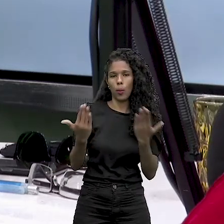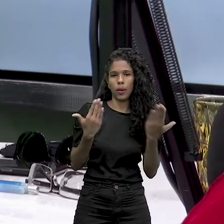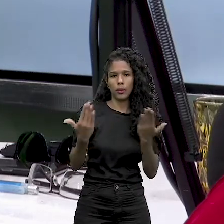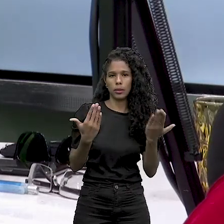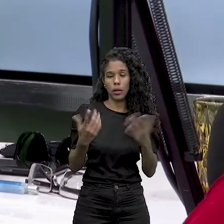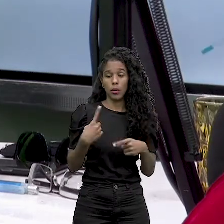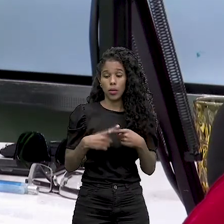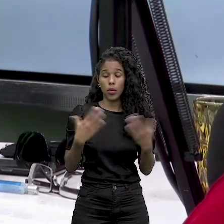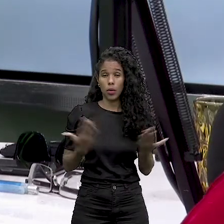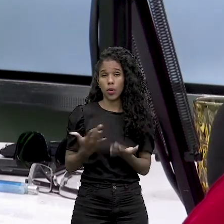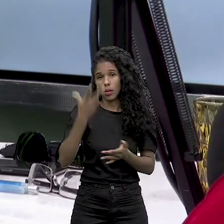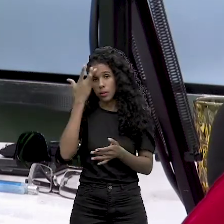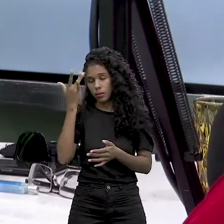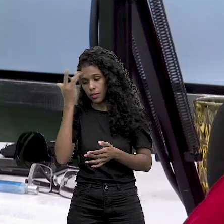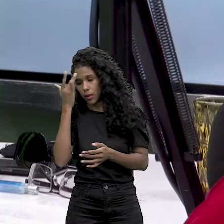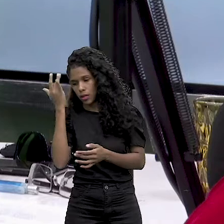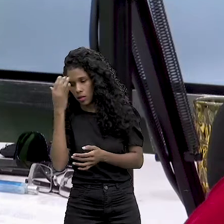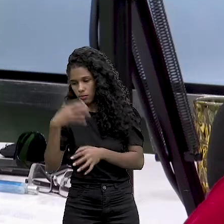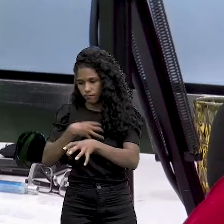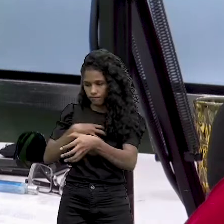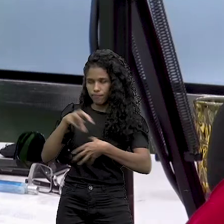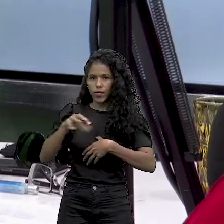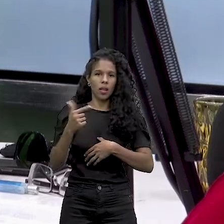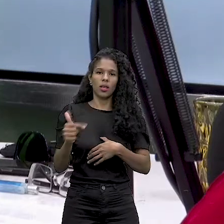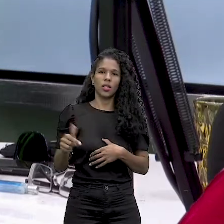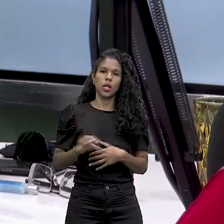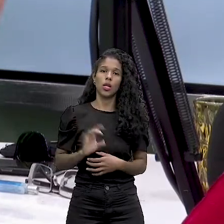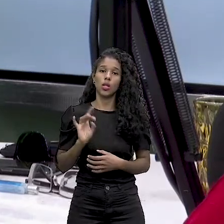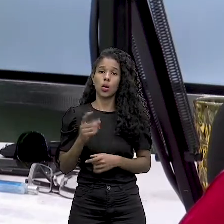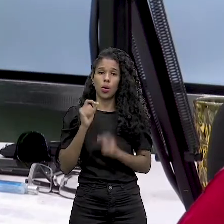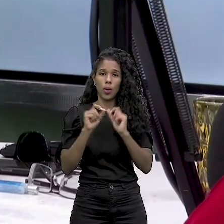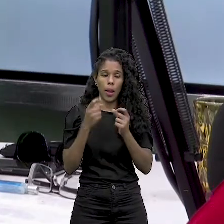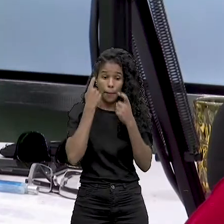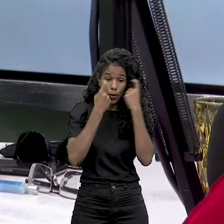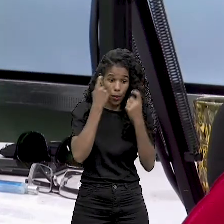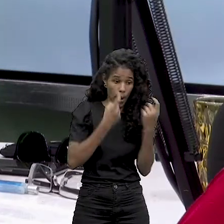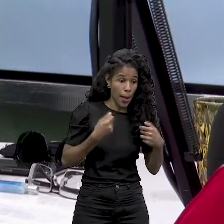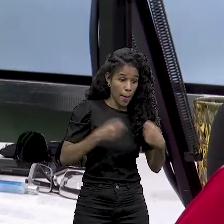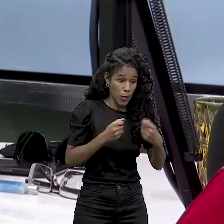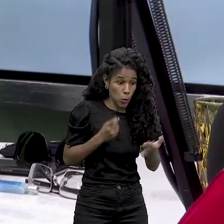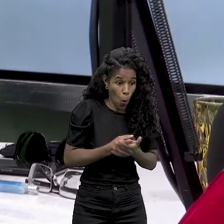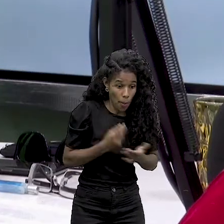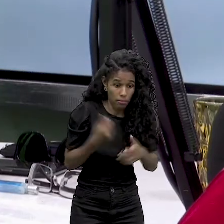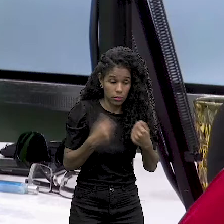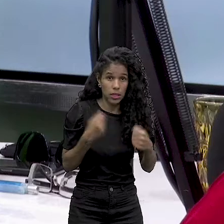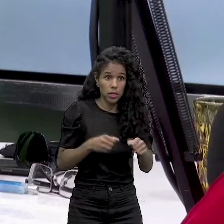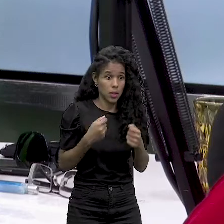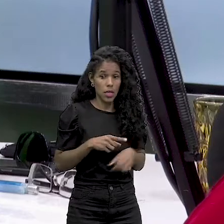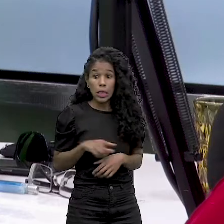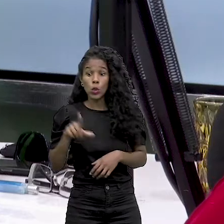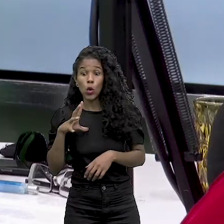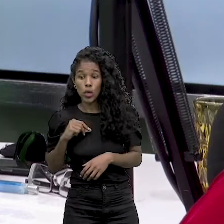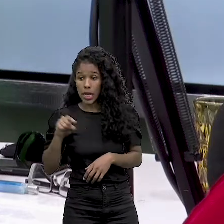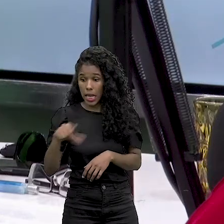em querer, em comprar, se eu tenho, se eu não tenho, o outro tem, eu não tenho, né? Aí surge